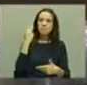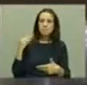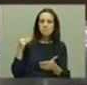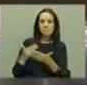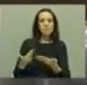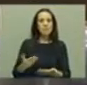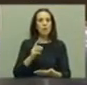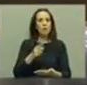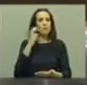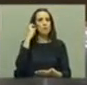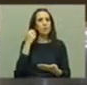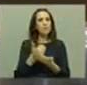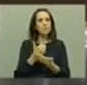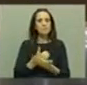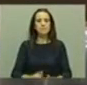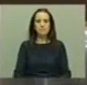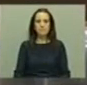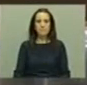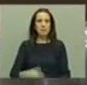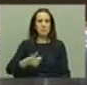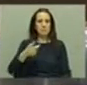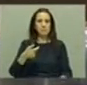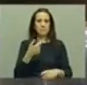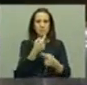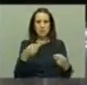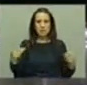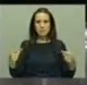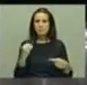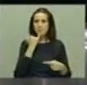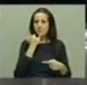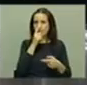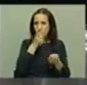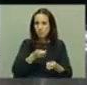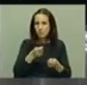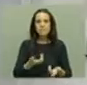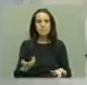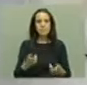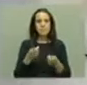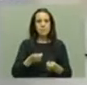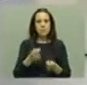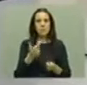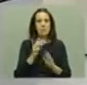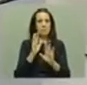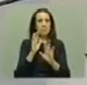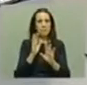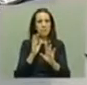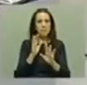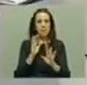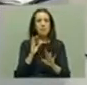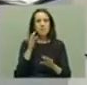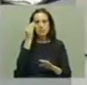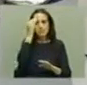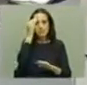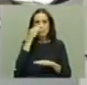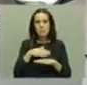de quê o fundão? Setor primário, fundamentalmente. A agricultura. A agricultura, o seu principal produto é a cereja. Não faça mais, nós temos de saber o que está a fazer. Diga,